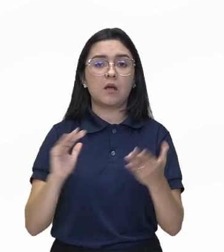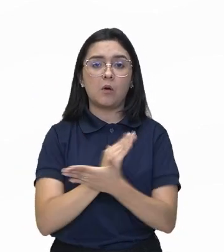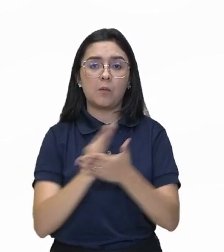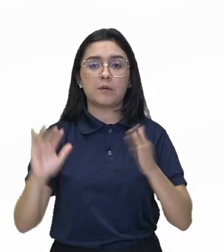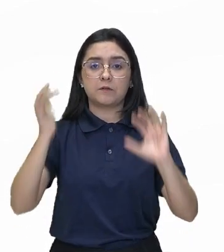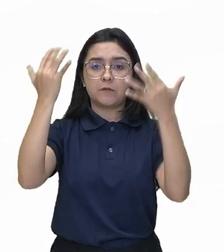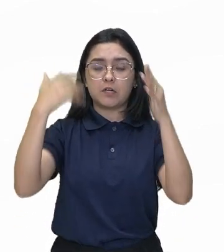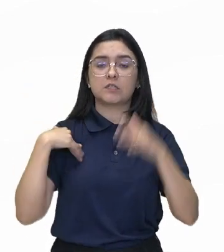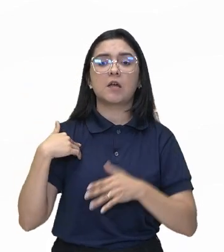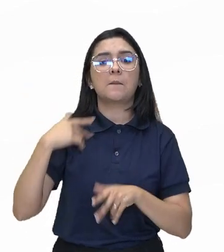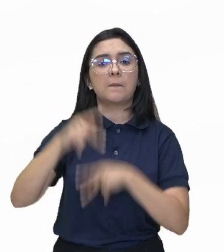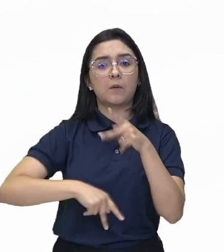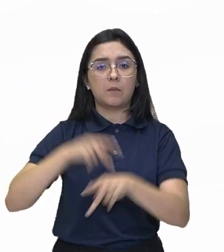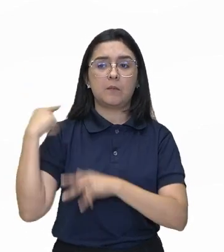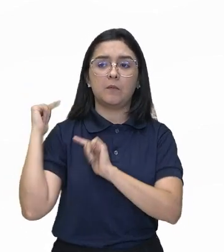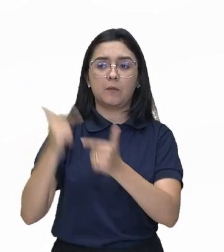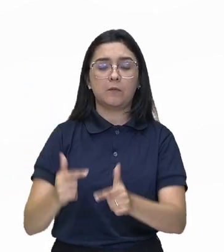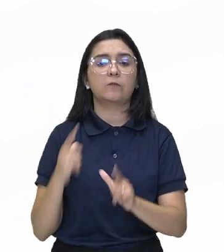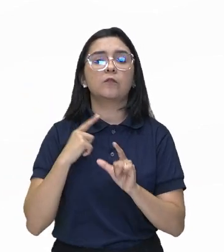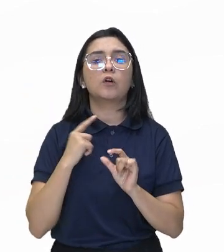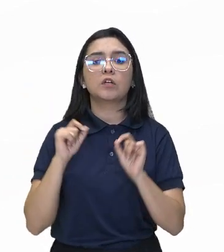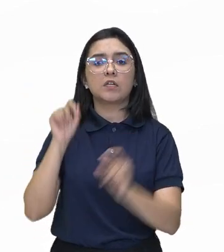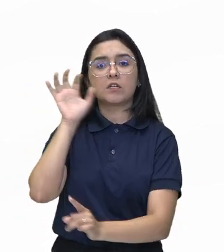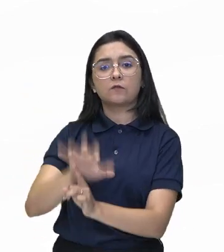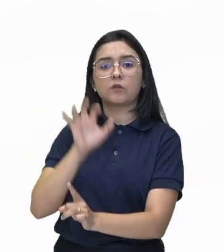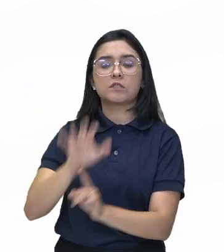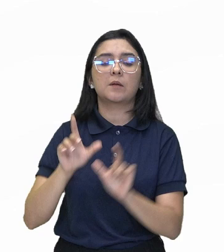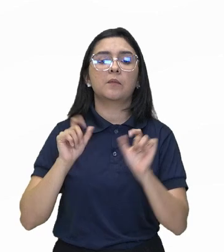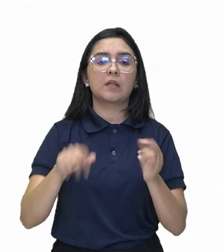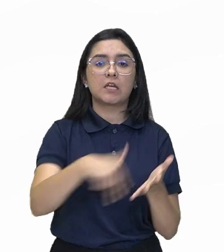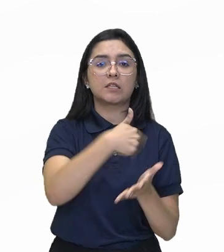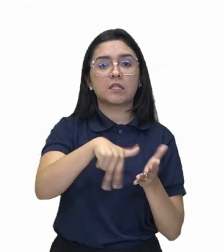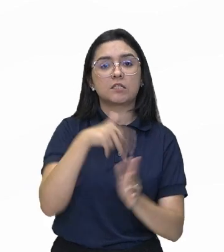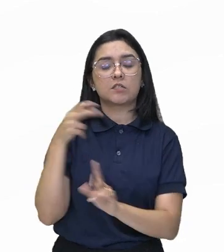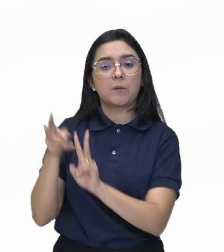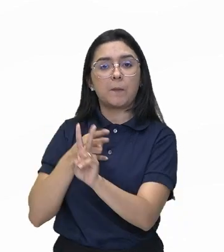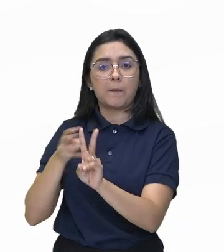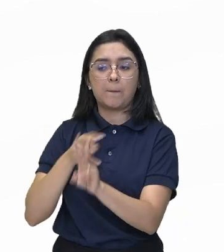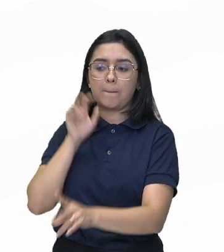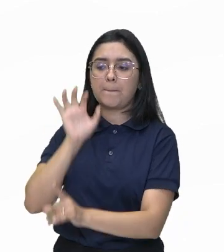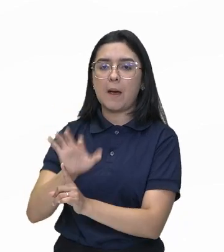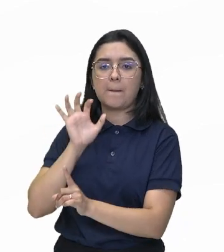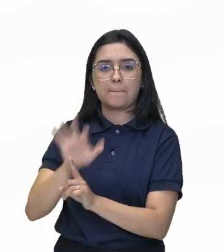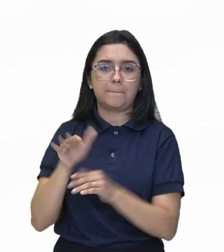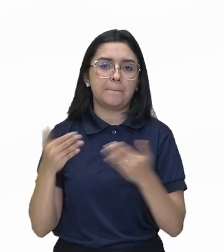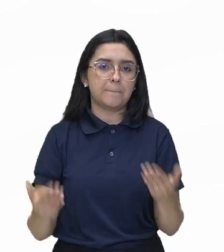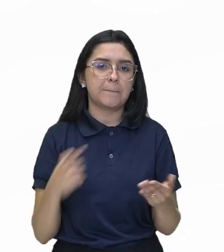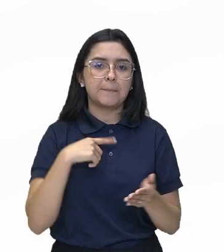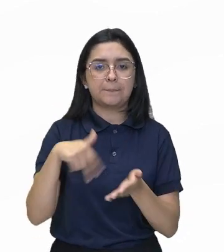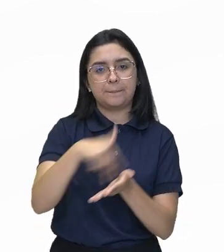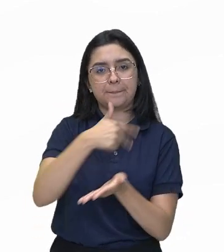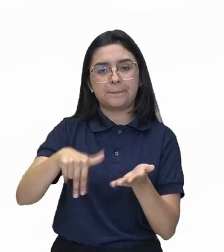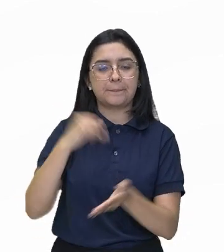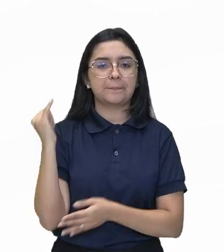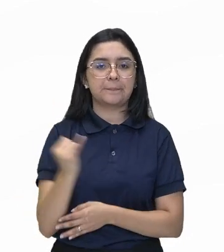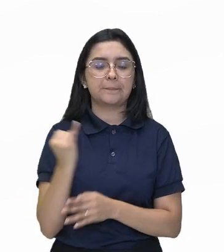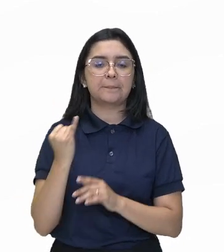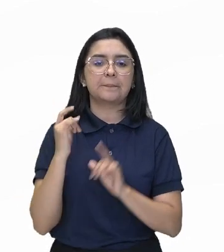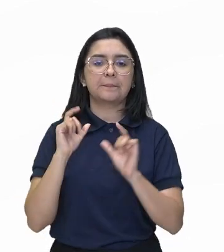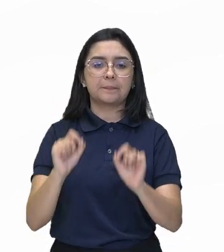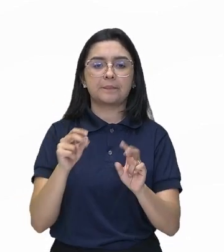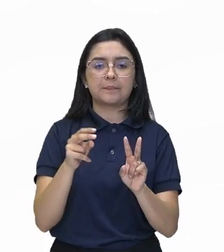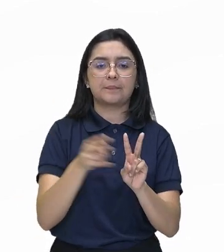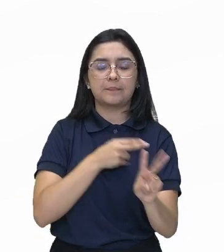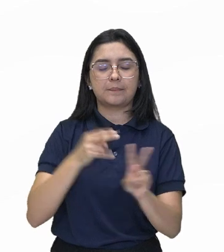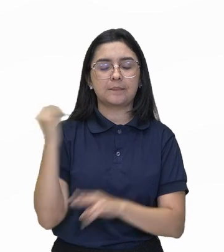populares foram inspiradas por elas. Olha a importância, né, das danças indígenas para